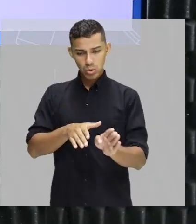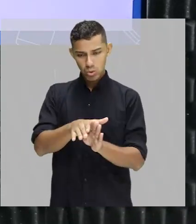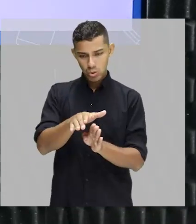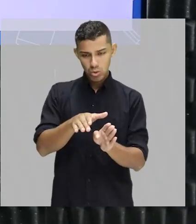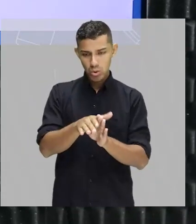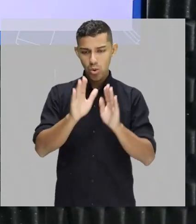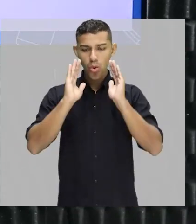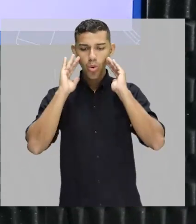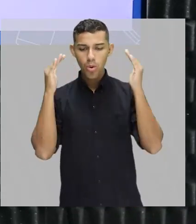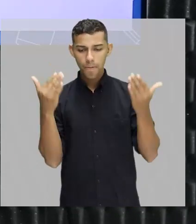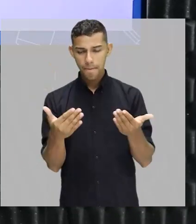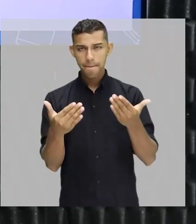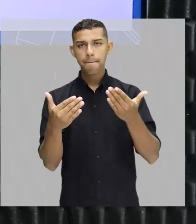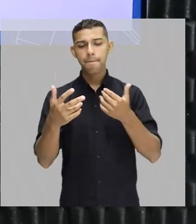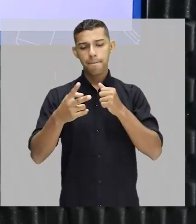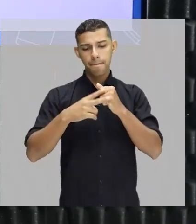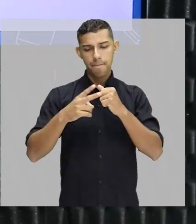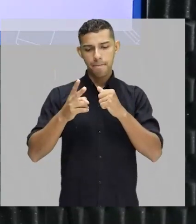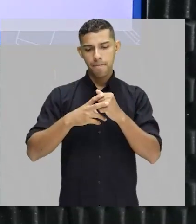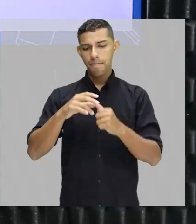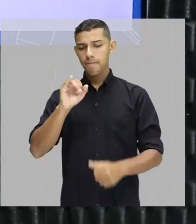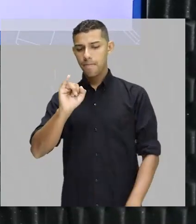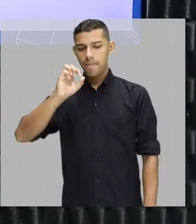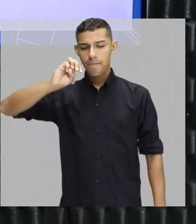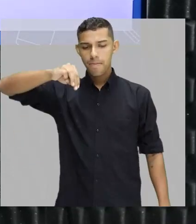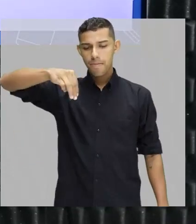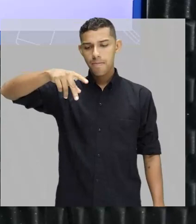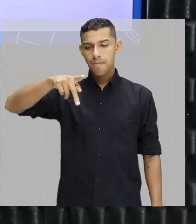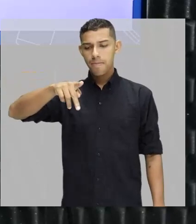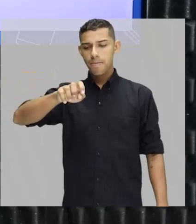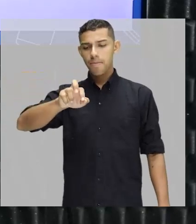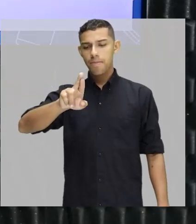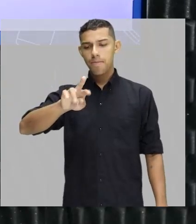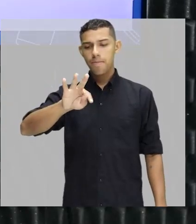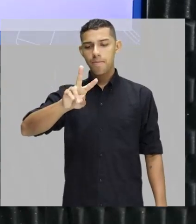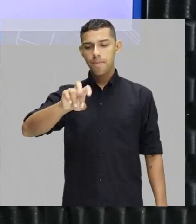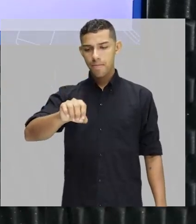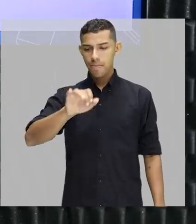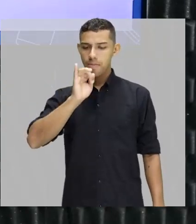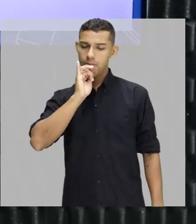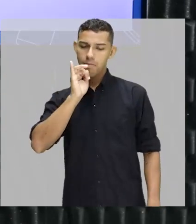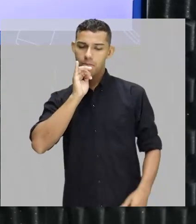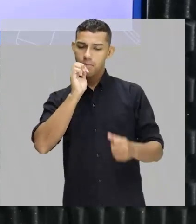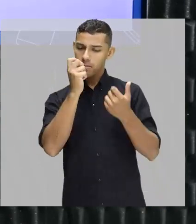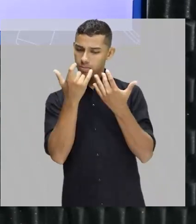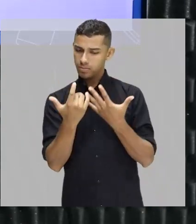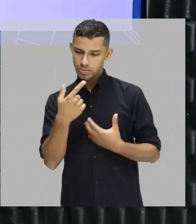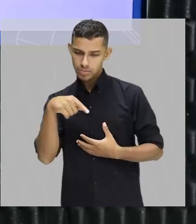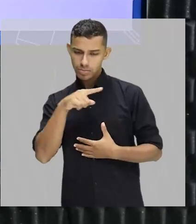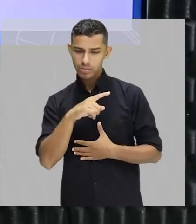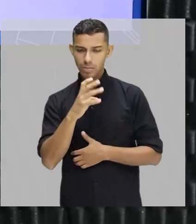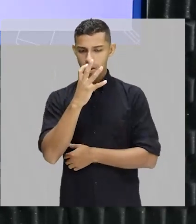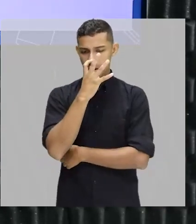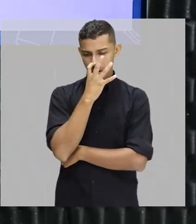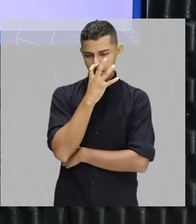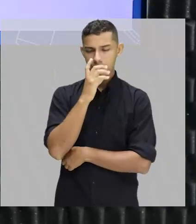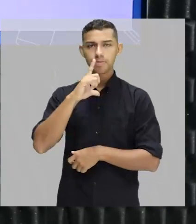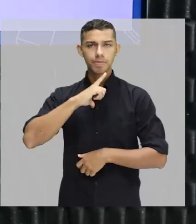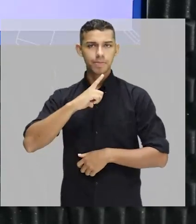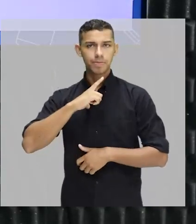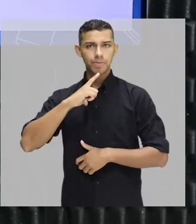questão do verbo imperativo, né? Utilizam muito o verbo no imperativo. Então, vocês vão ver que os textos